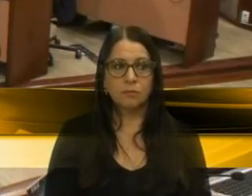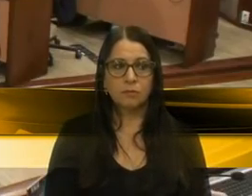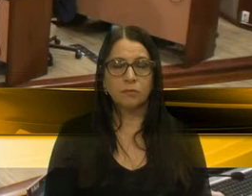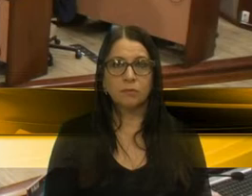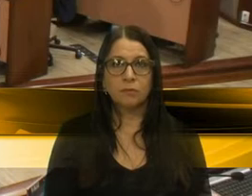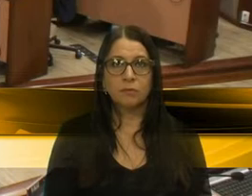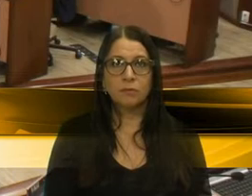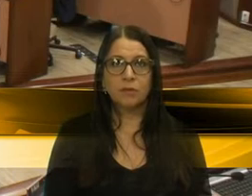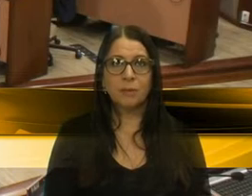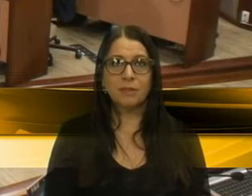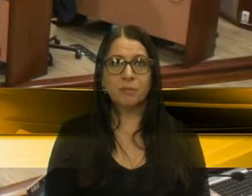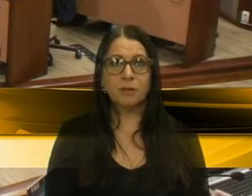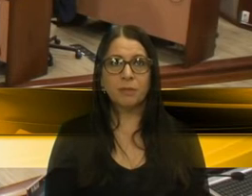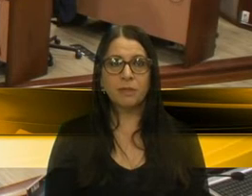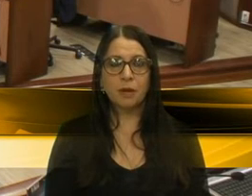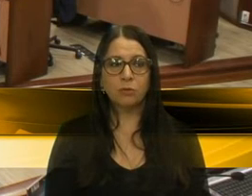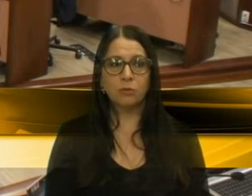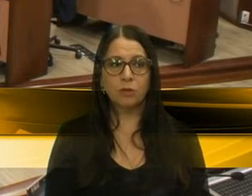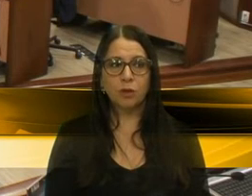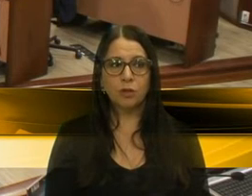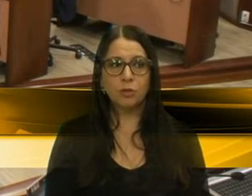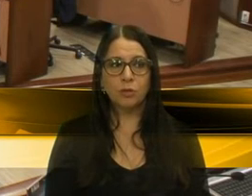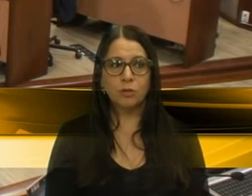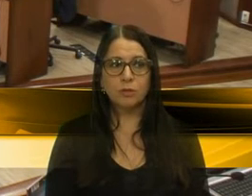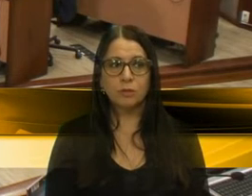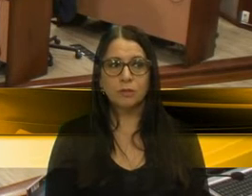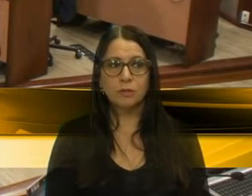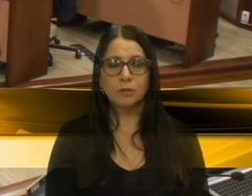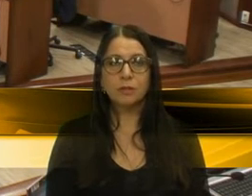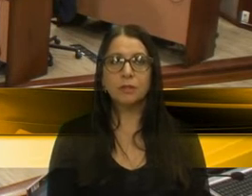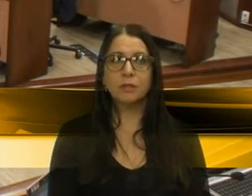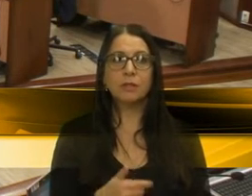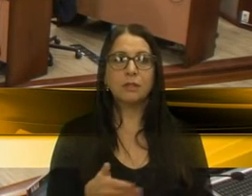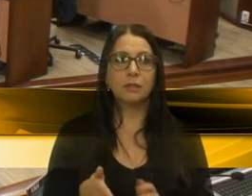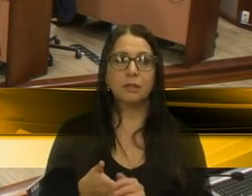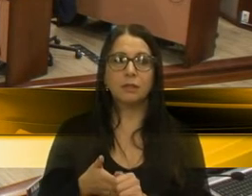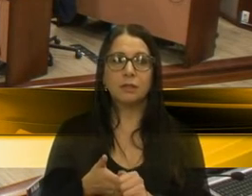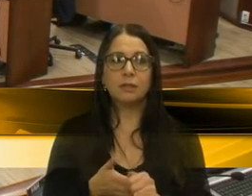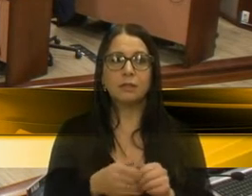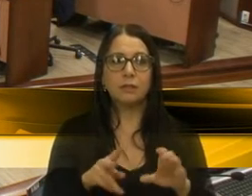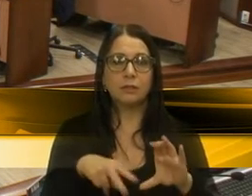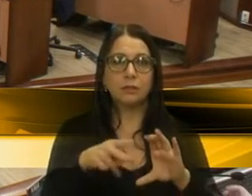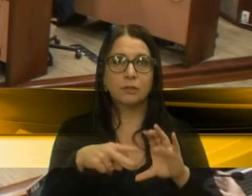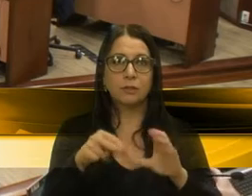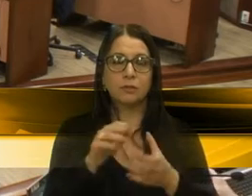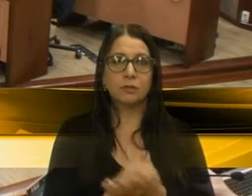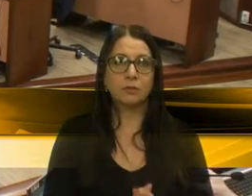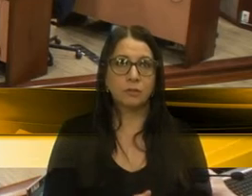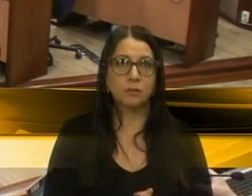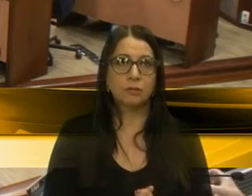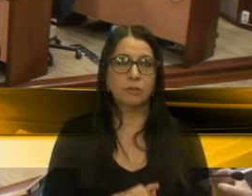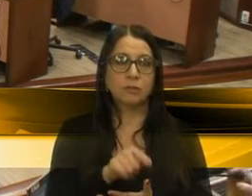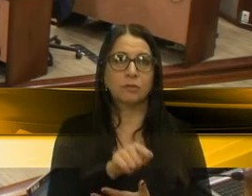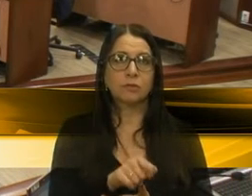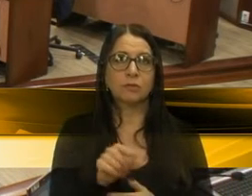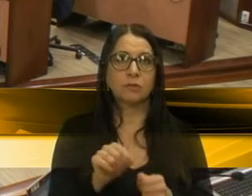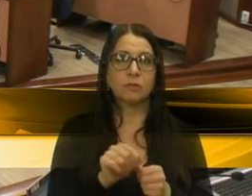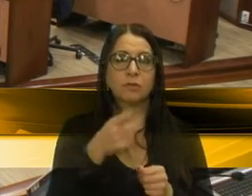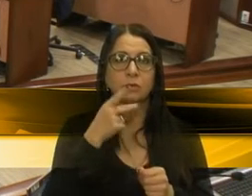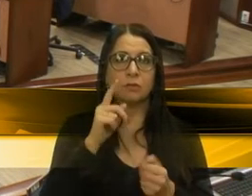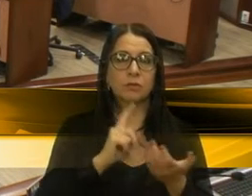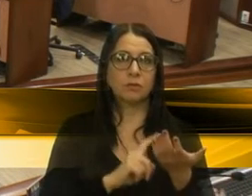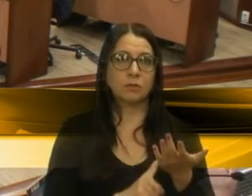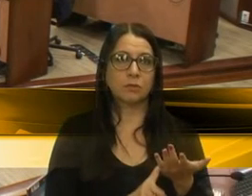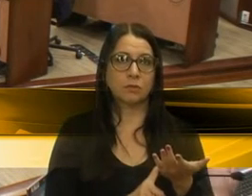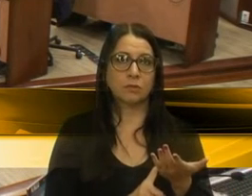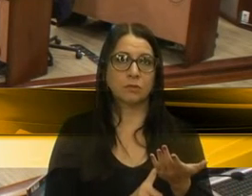Bom dia, senhor presidente, senhoras e senhores vereadores e todos que nos acompanham pela TV Câmara. Eu gostaria também de fazer um registro aqui,